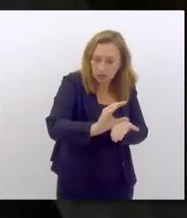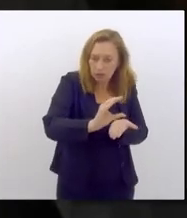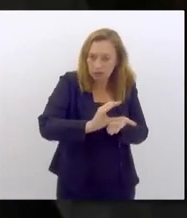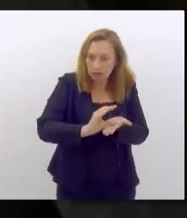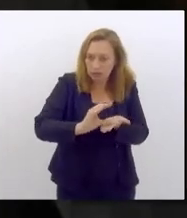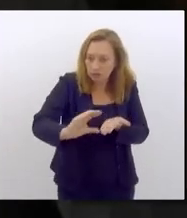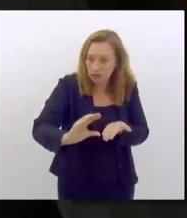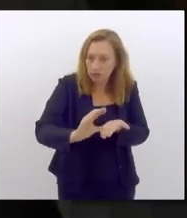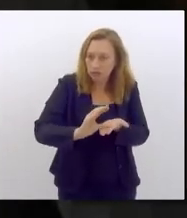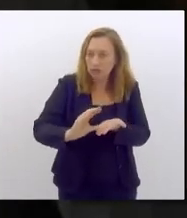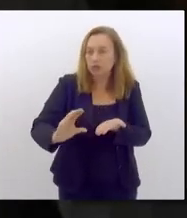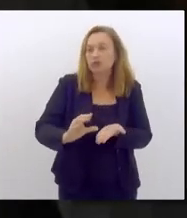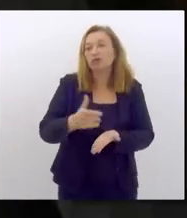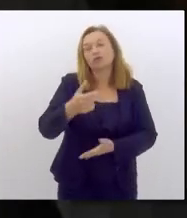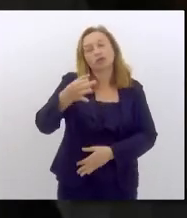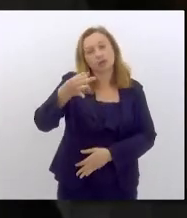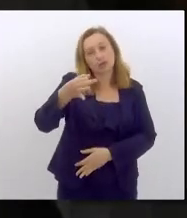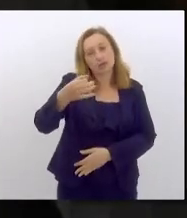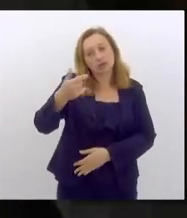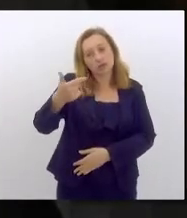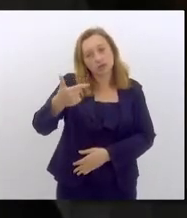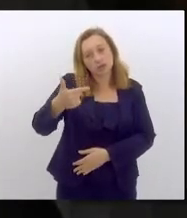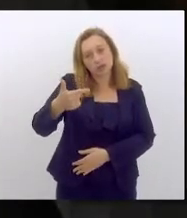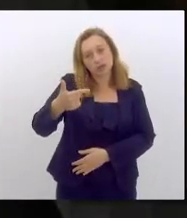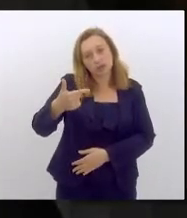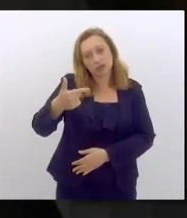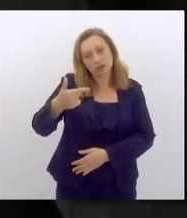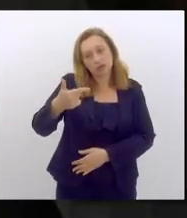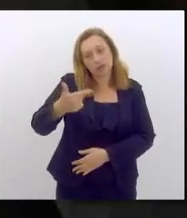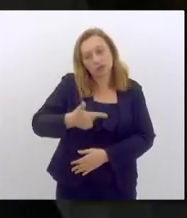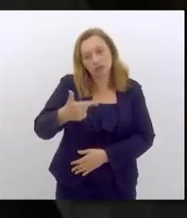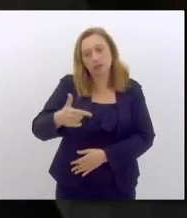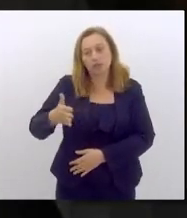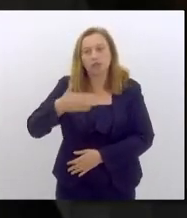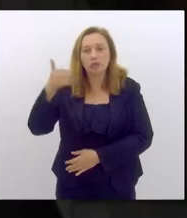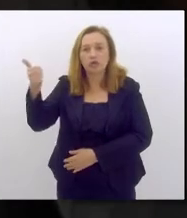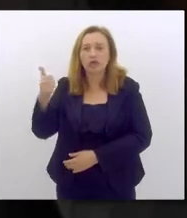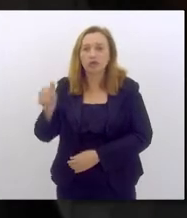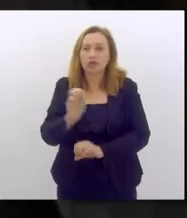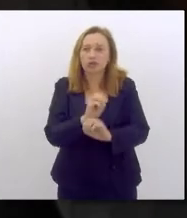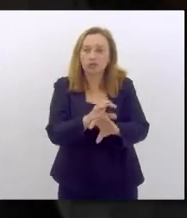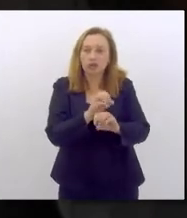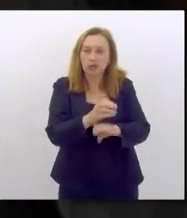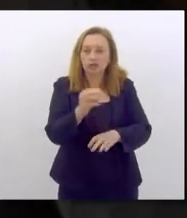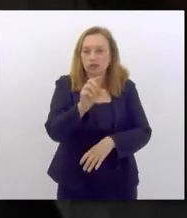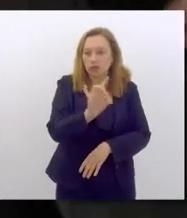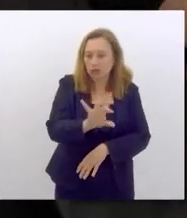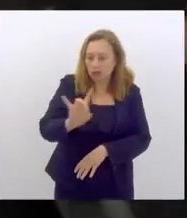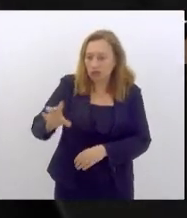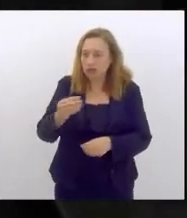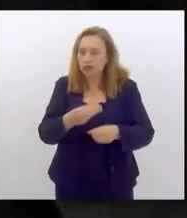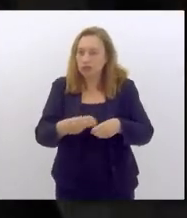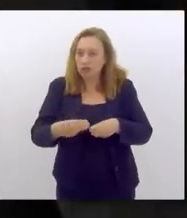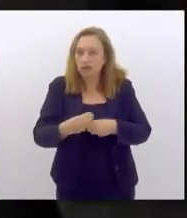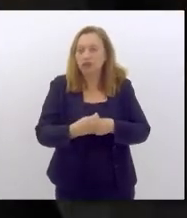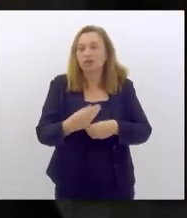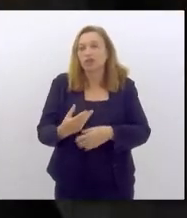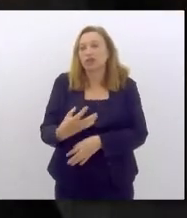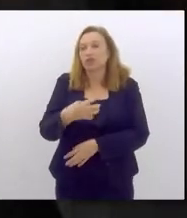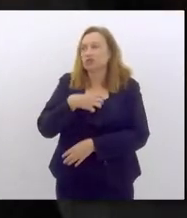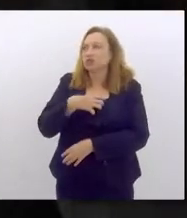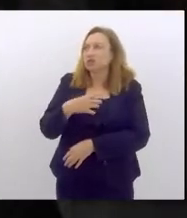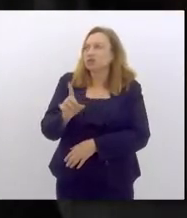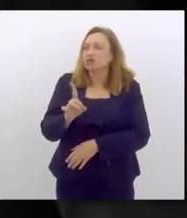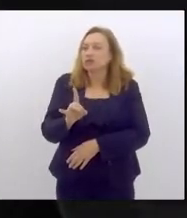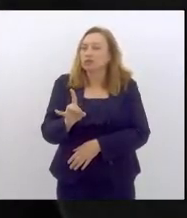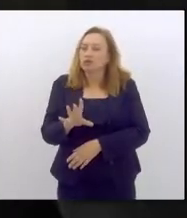municípios, segundo critérios de melhoria educacional em cada município. Nesse sentido, não se trata apenas